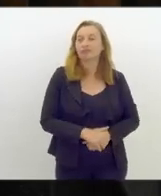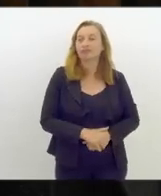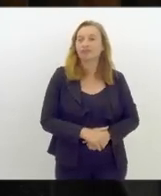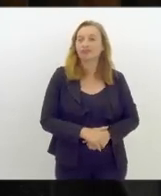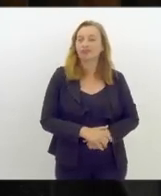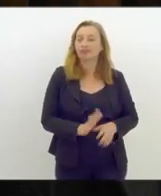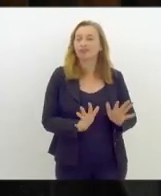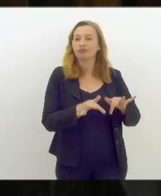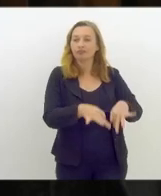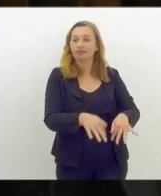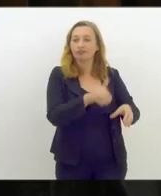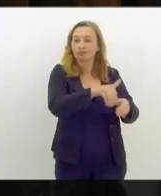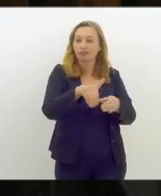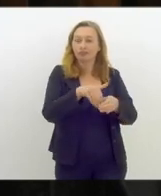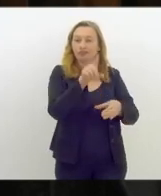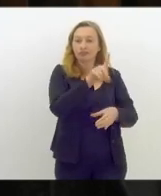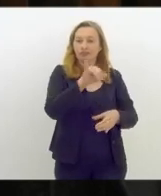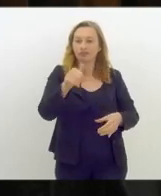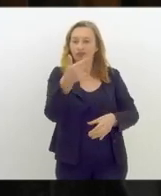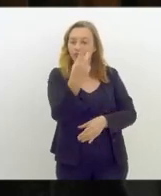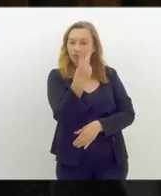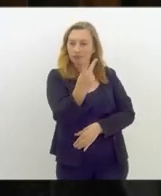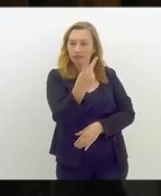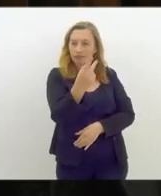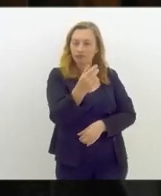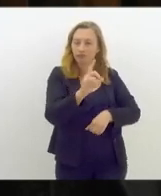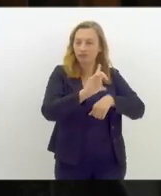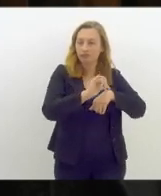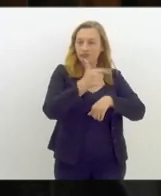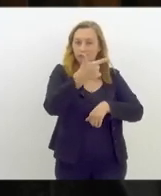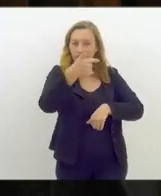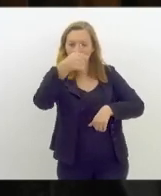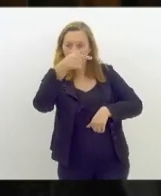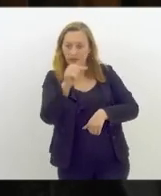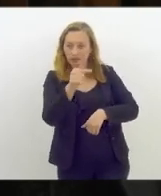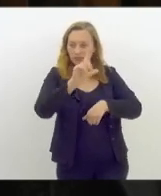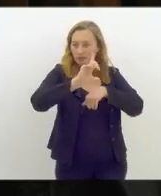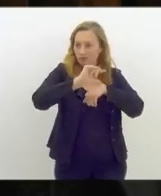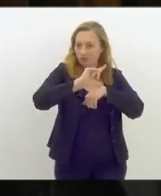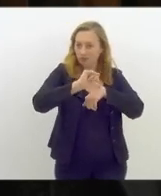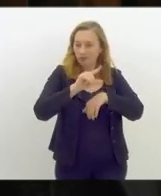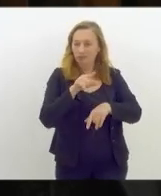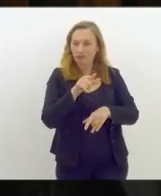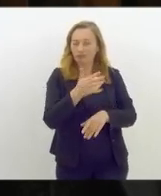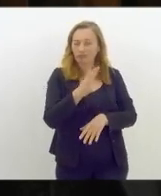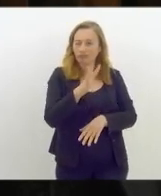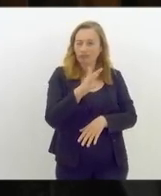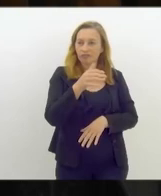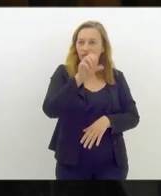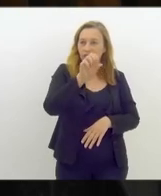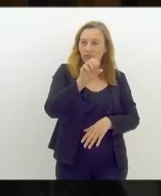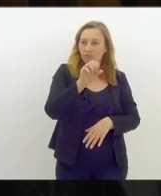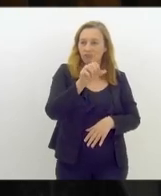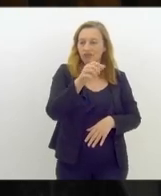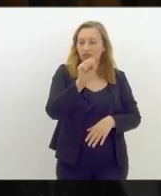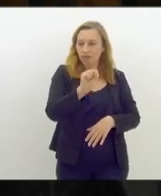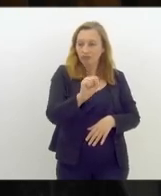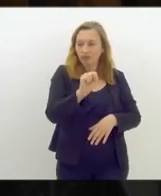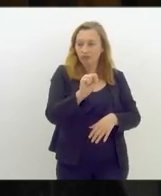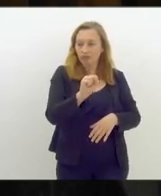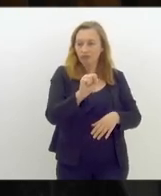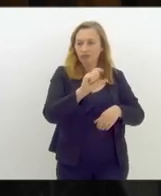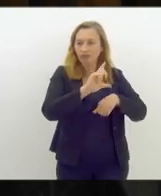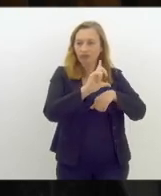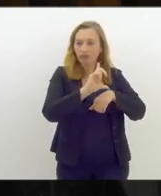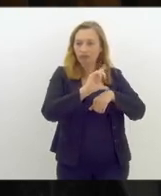as votações no dia 2 às 17 horas. E lá pelas 20 horas, 3 horas